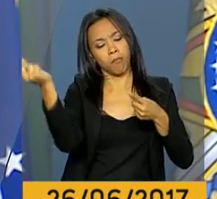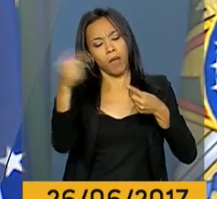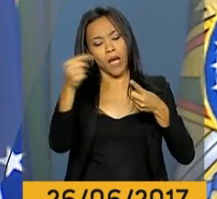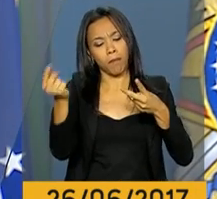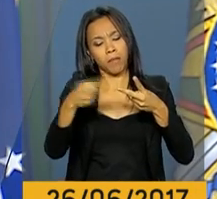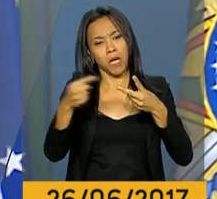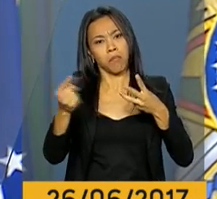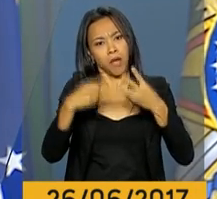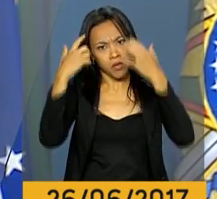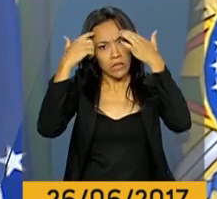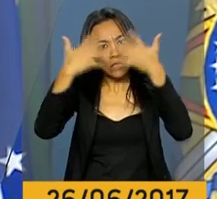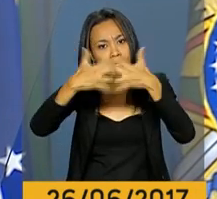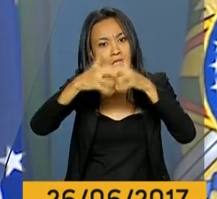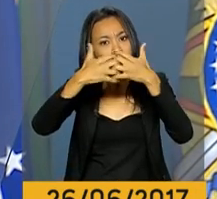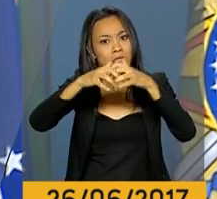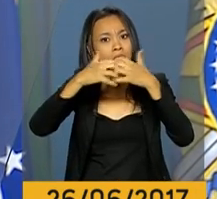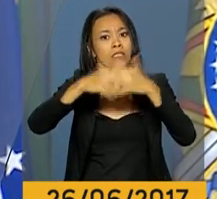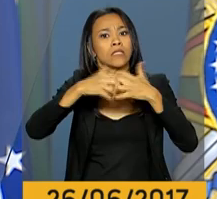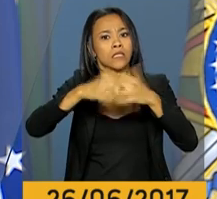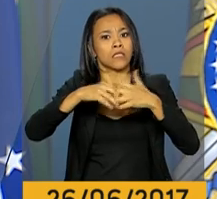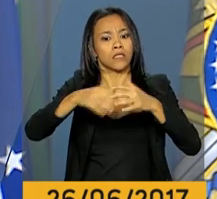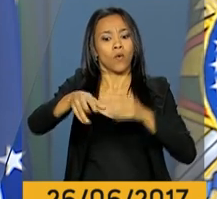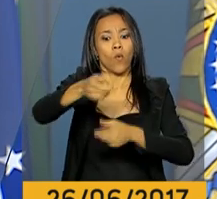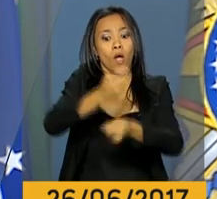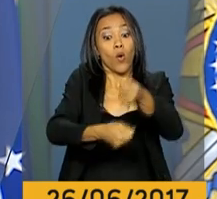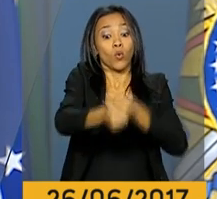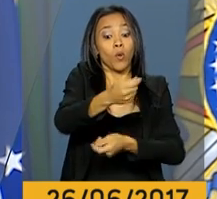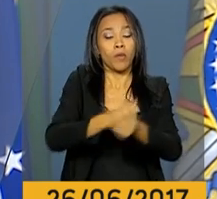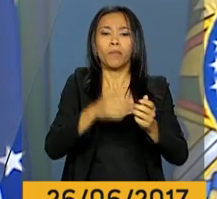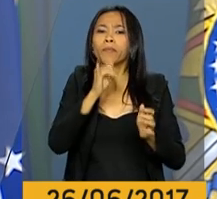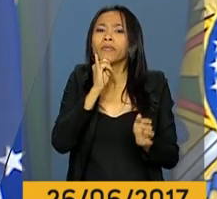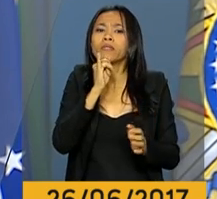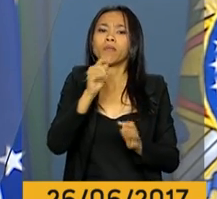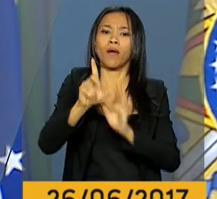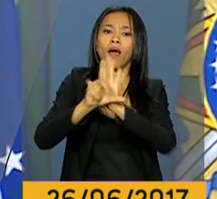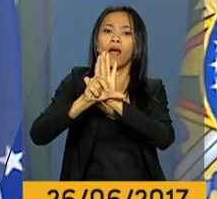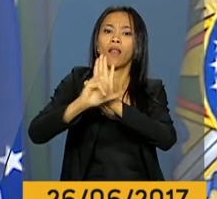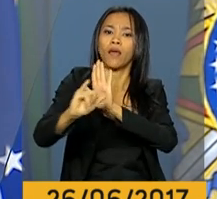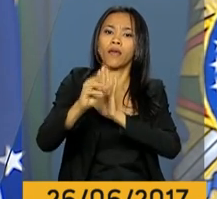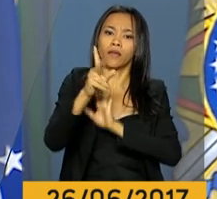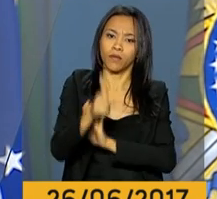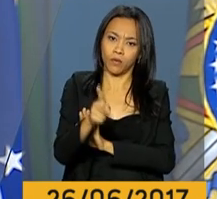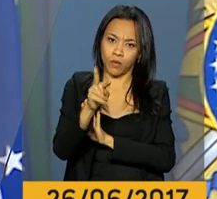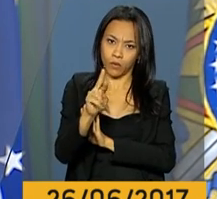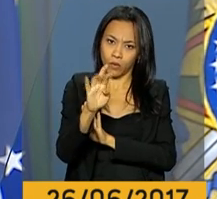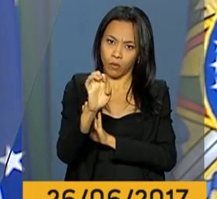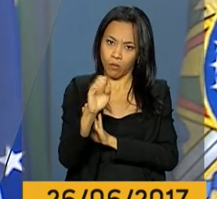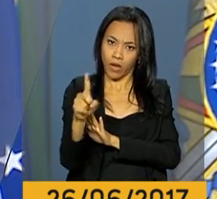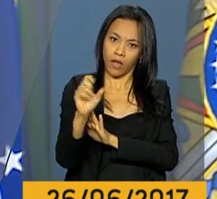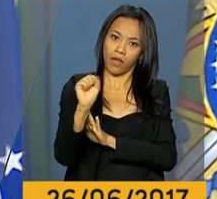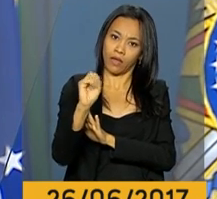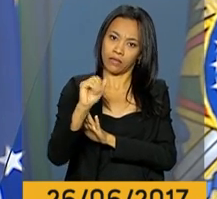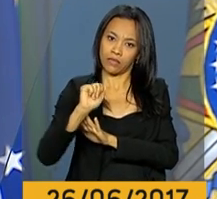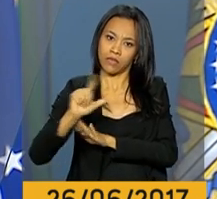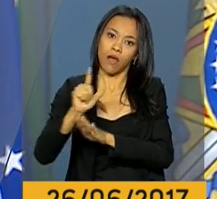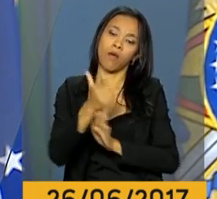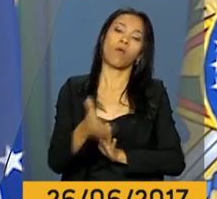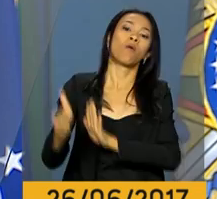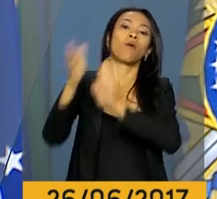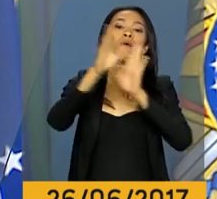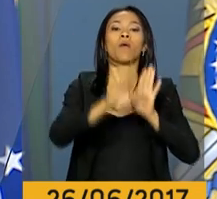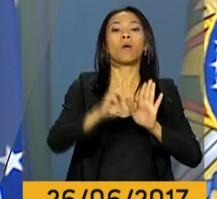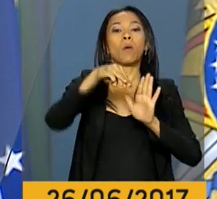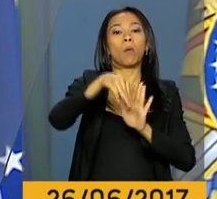racionalidade Econômica como a lei do pral como os Marcos regulatórios Seguros e previsíveis